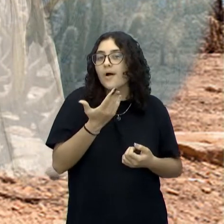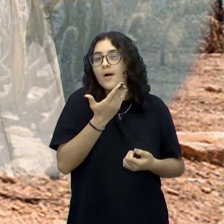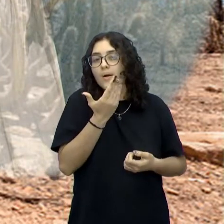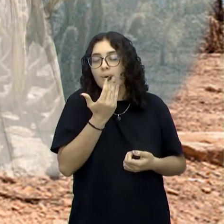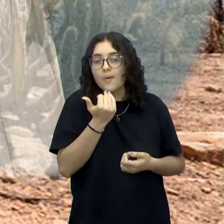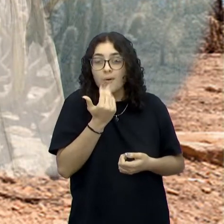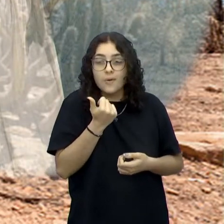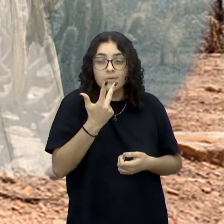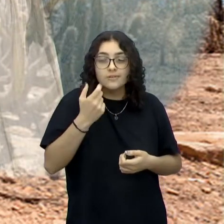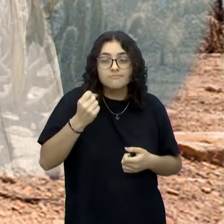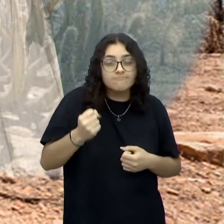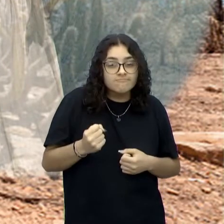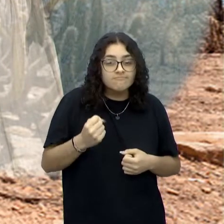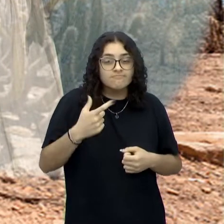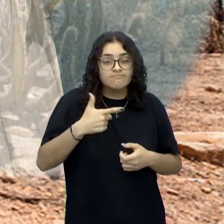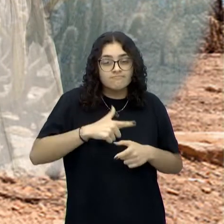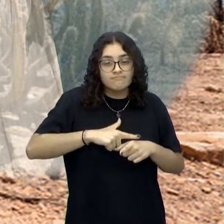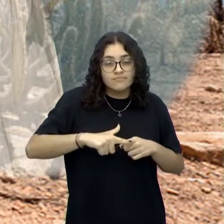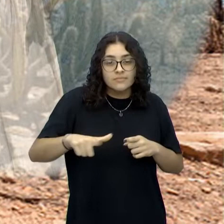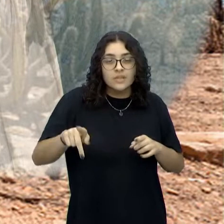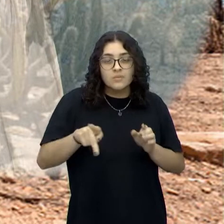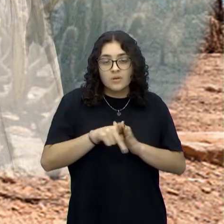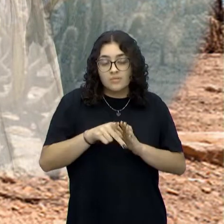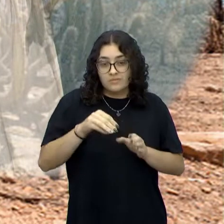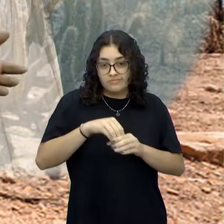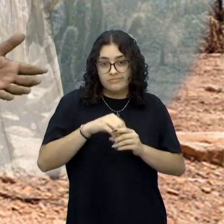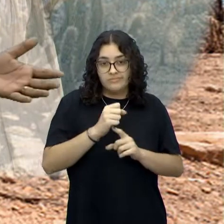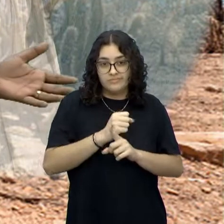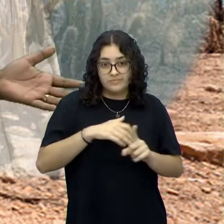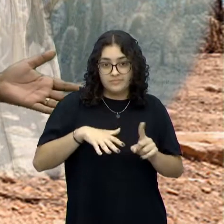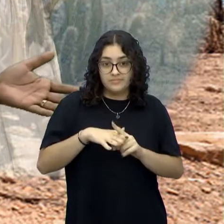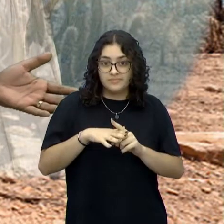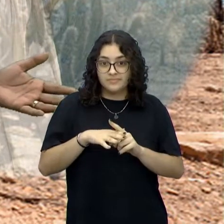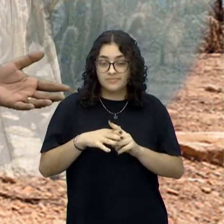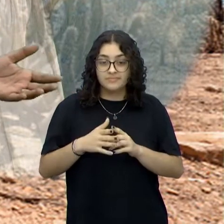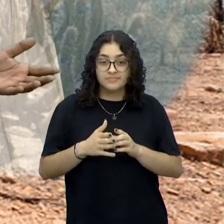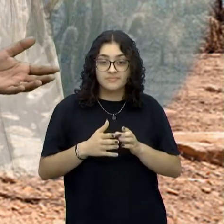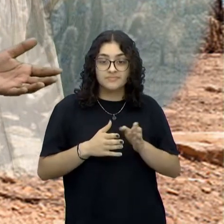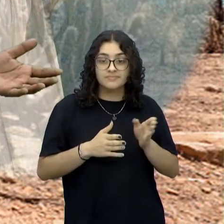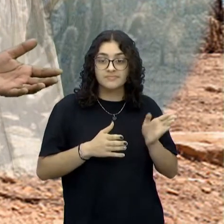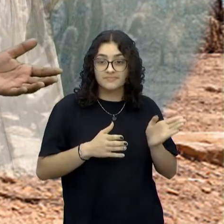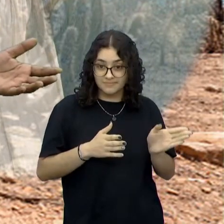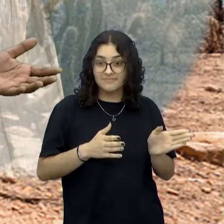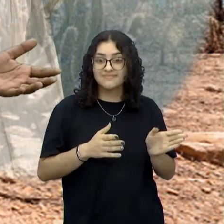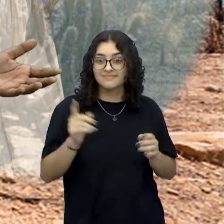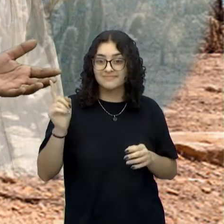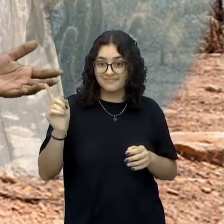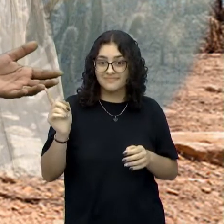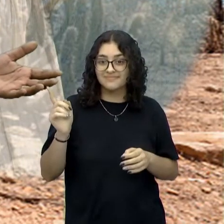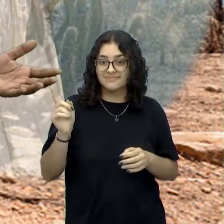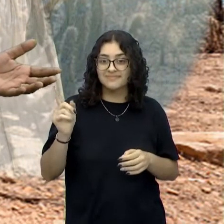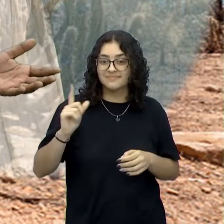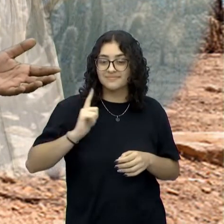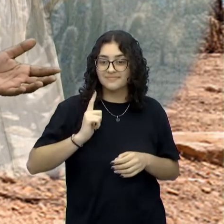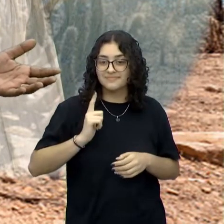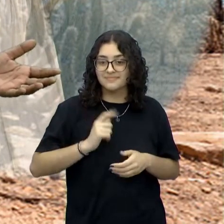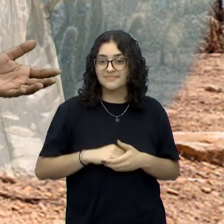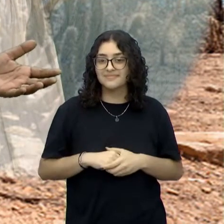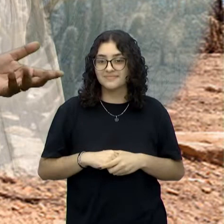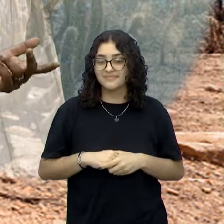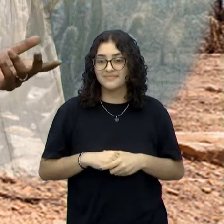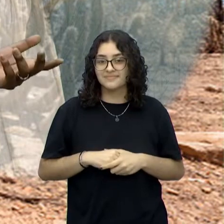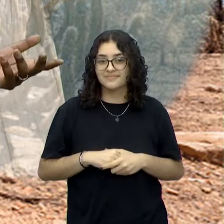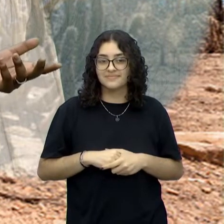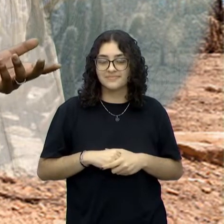alimento. Então a gente já falou muito sobre isso, a questão social, né? Do meu lado esquerdo, aparecendo para vocês aí no vídeo do